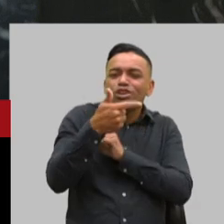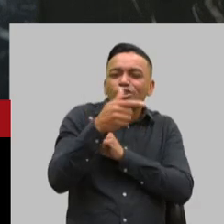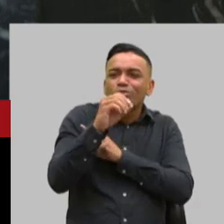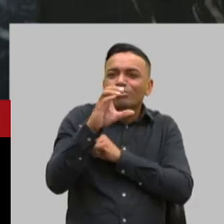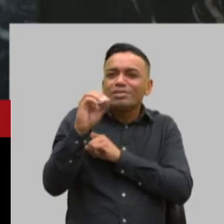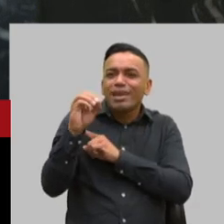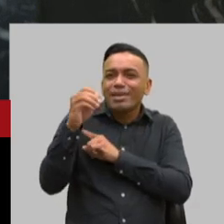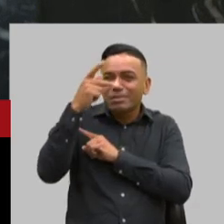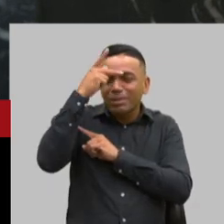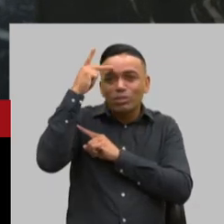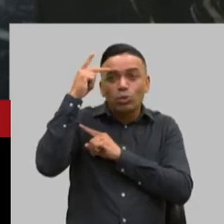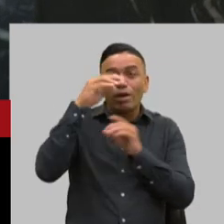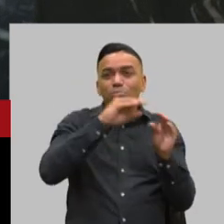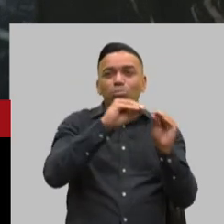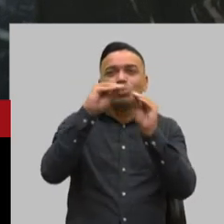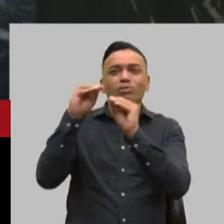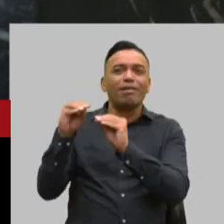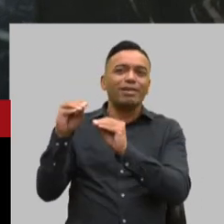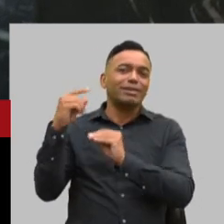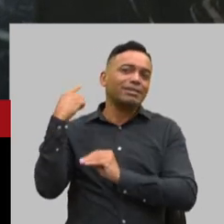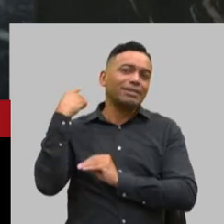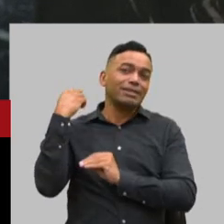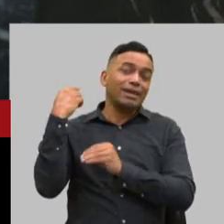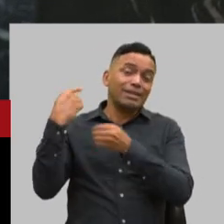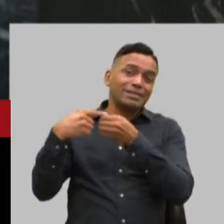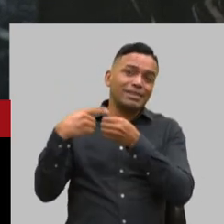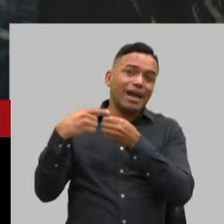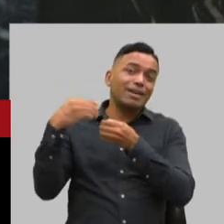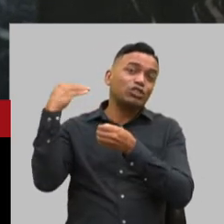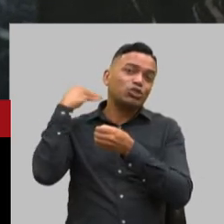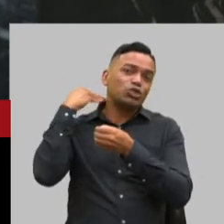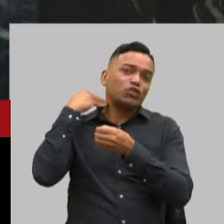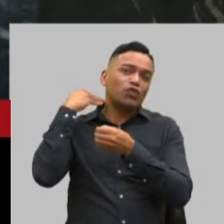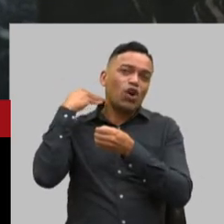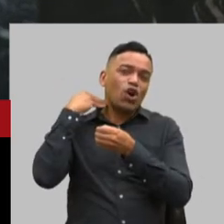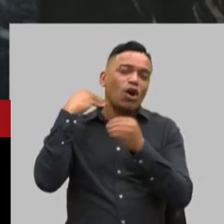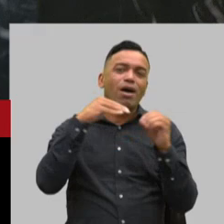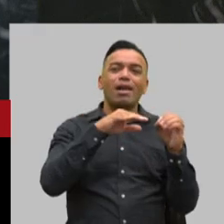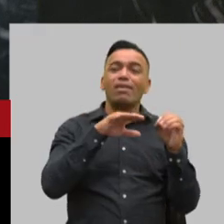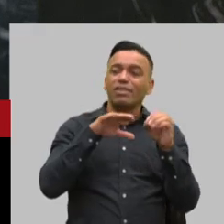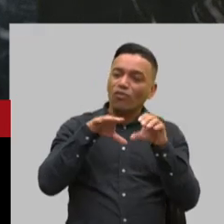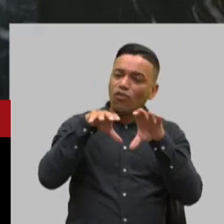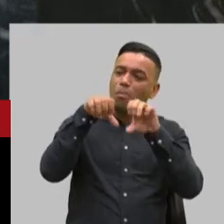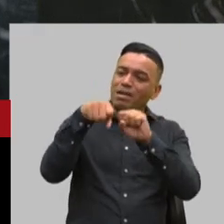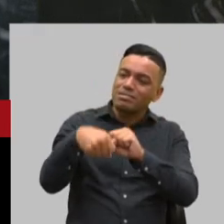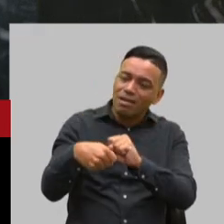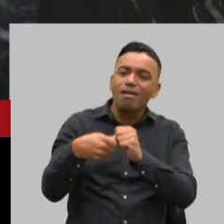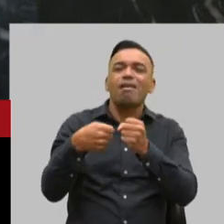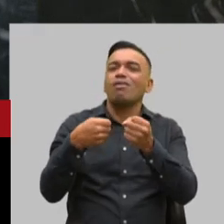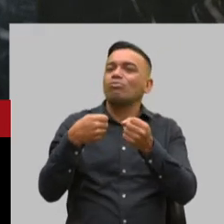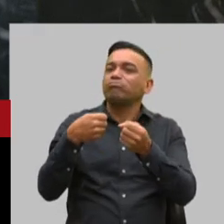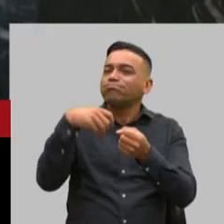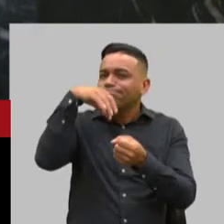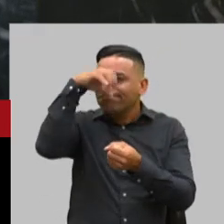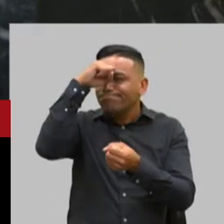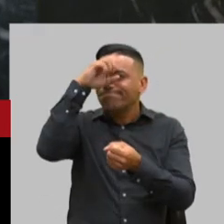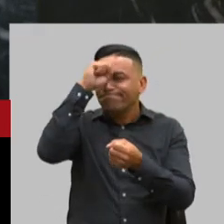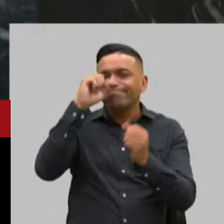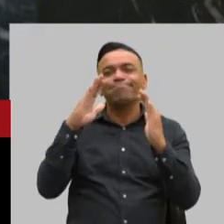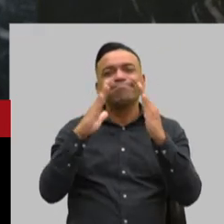de Fora, fazer o percurso de formação, Congregação Redentorista,